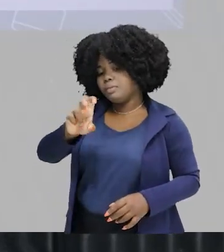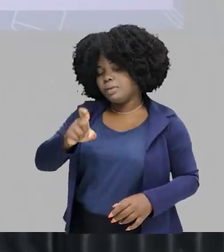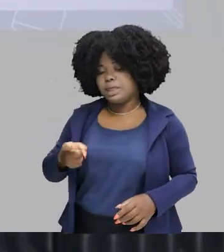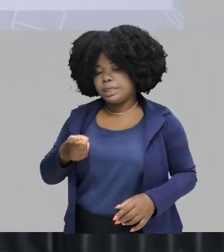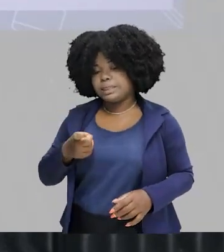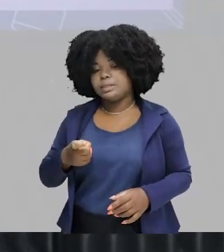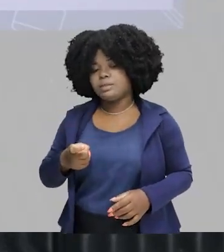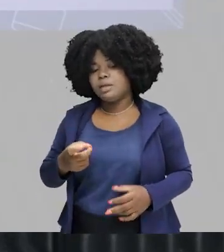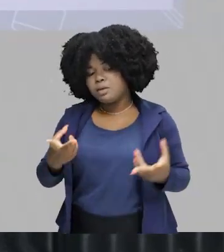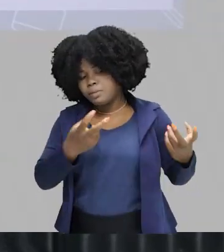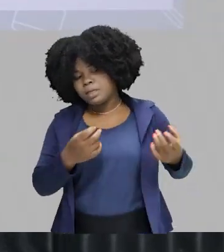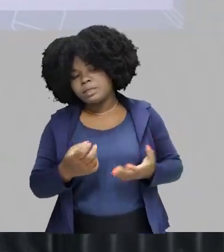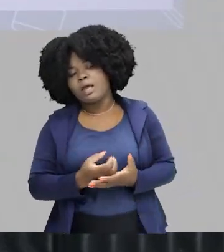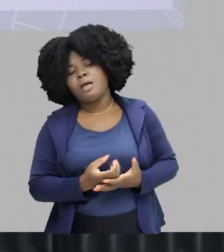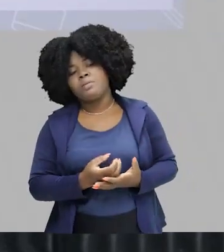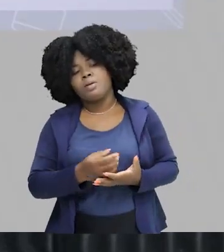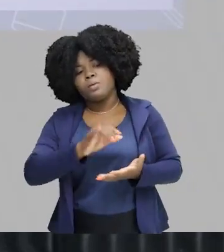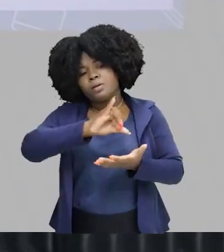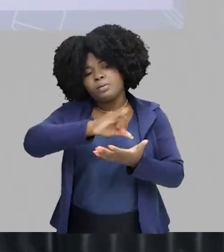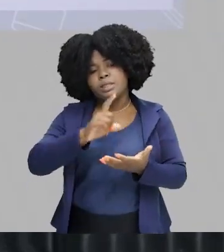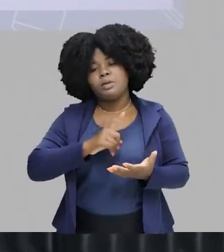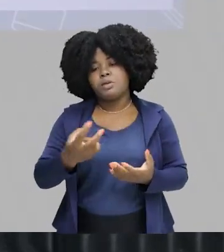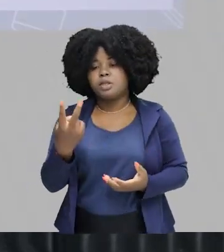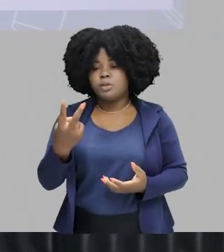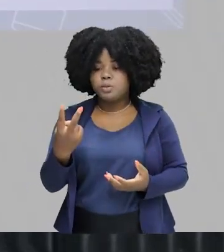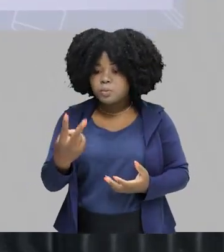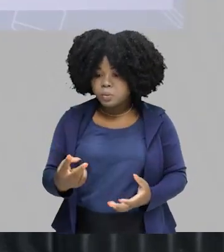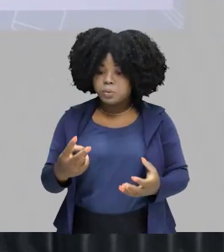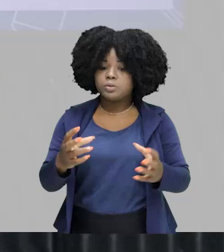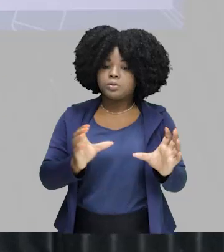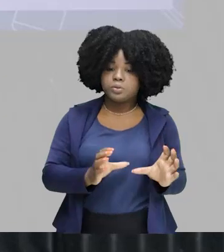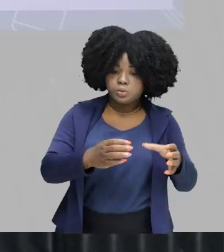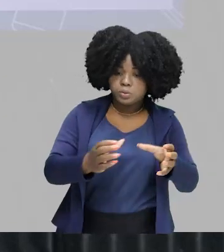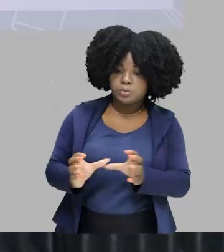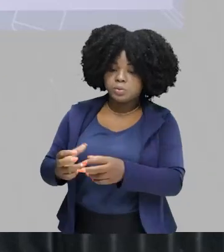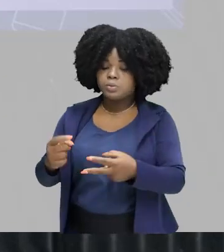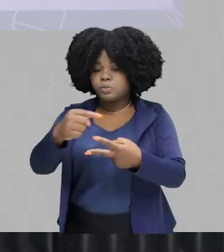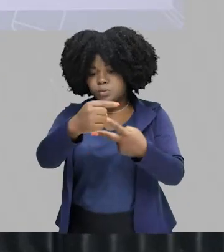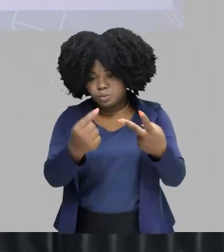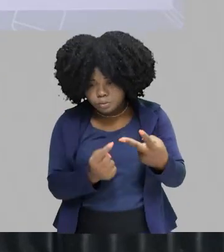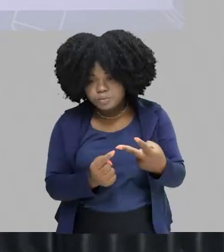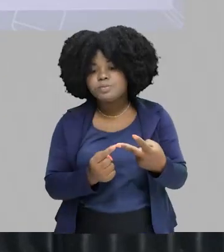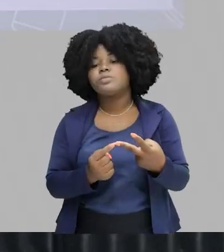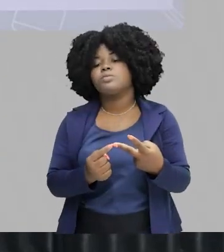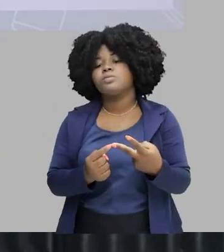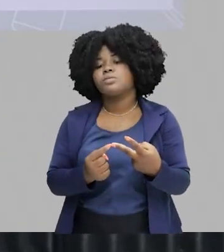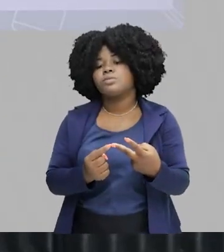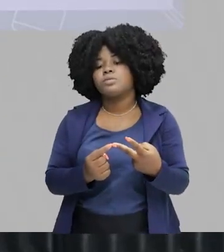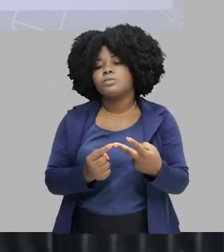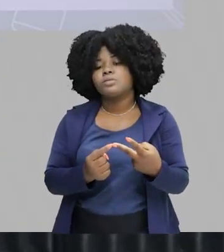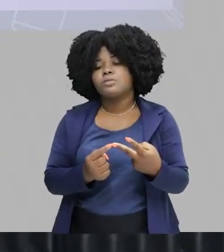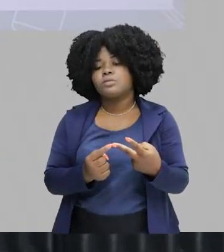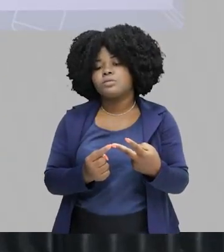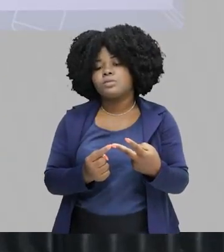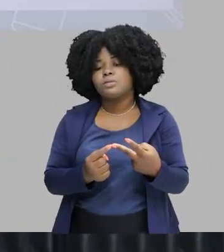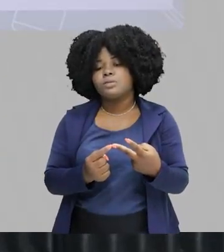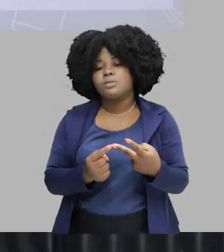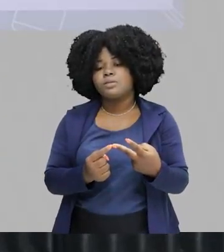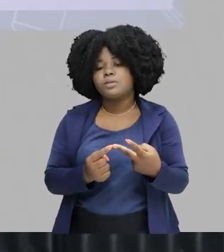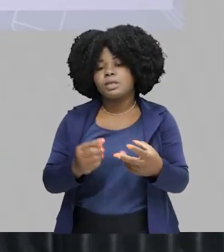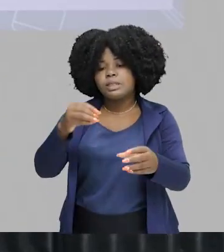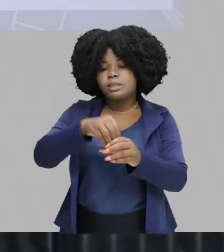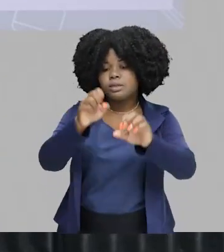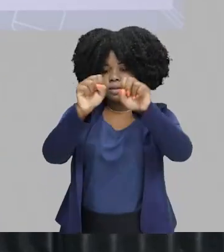gente percebe claramente dois grupos, duas classes, que vivem em posições antagônicas dentro